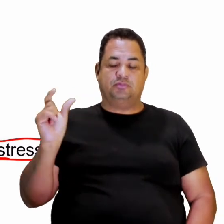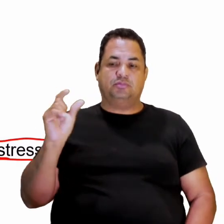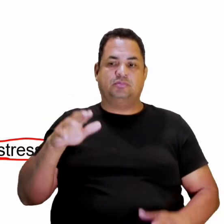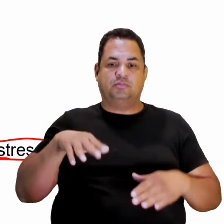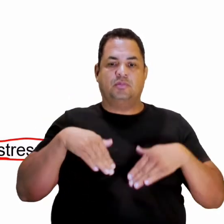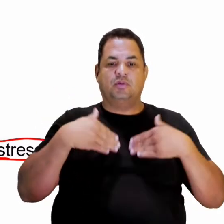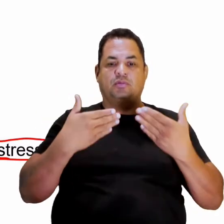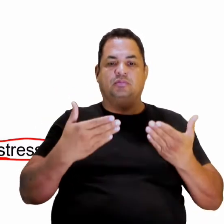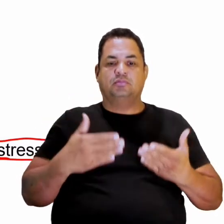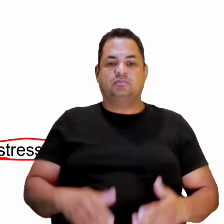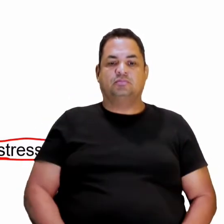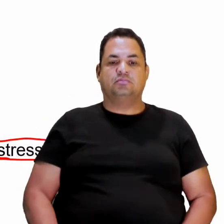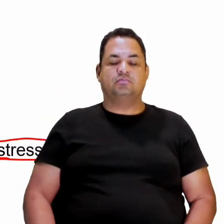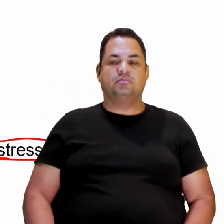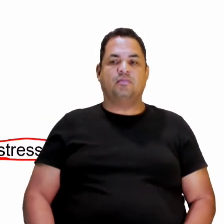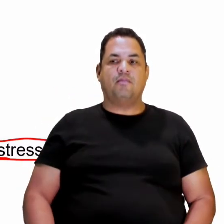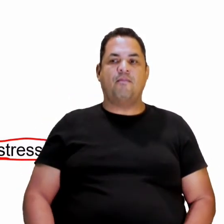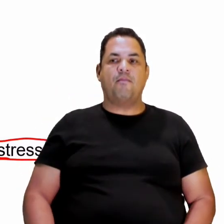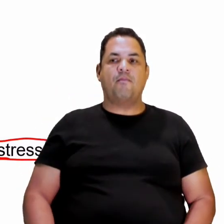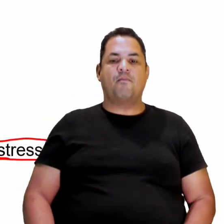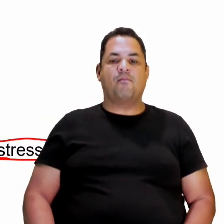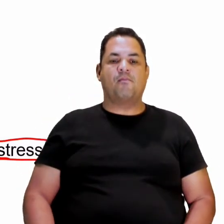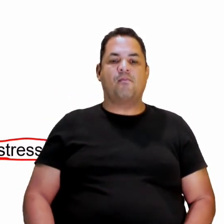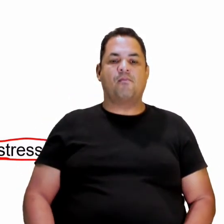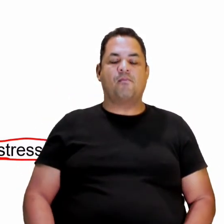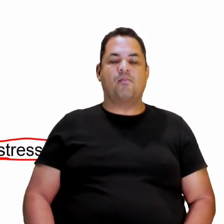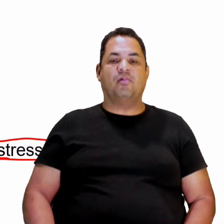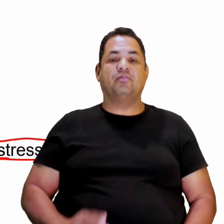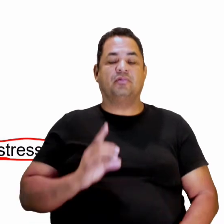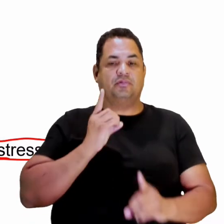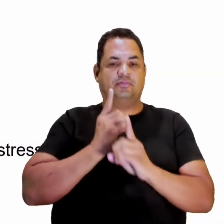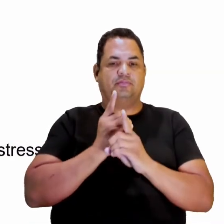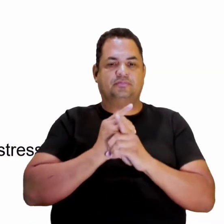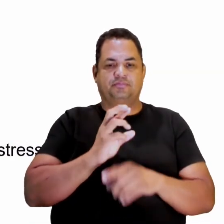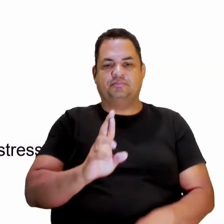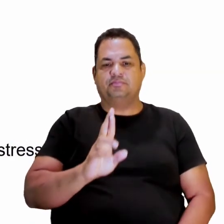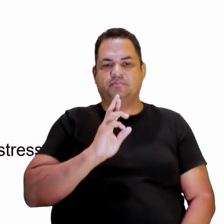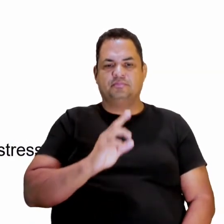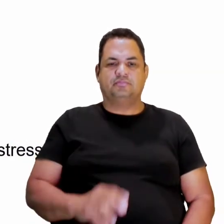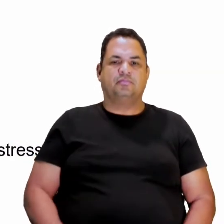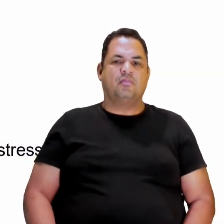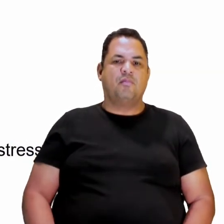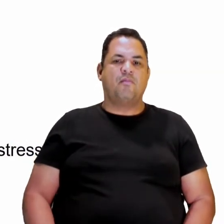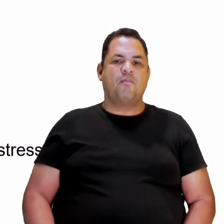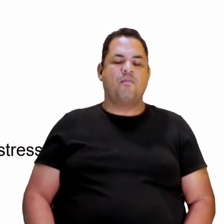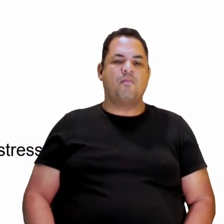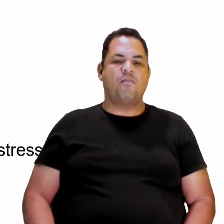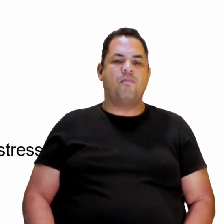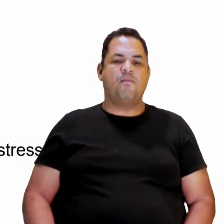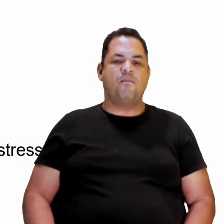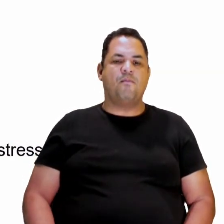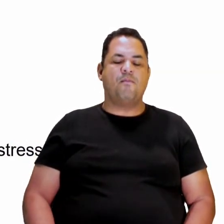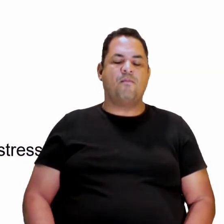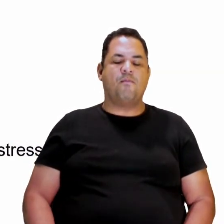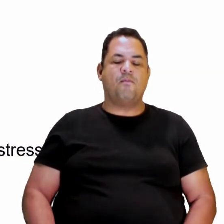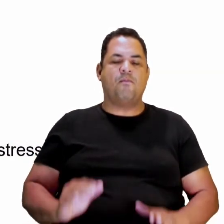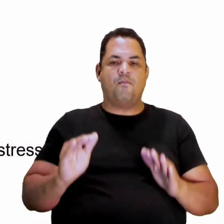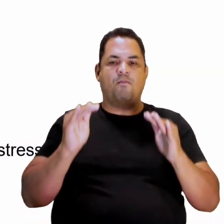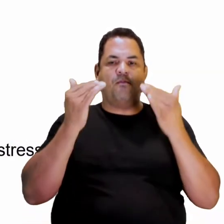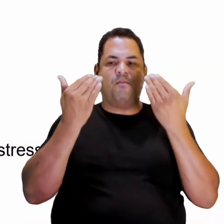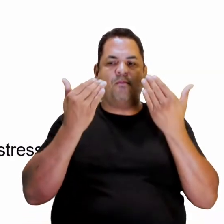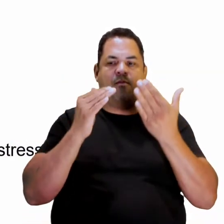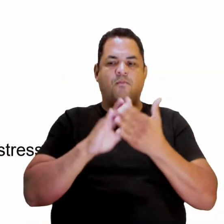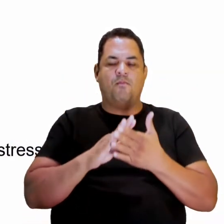falo prefer? Vamos já descobrir a resposta? Mas antes de descobrir a resposta, presta bem